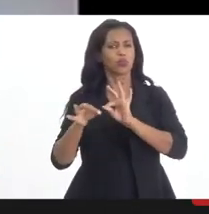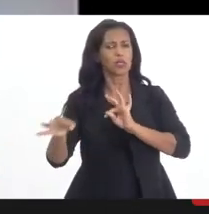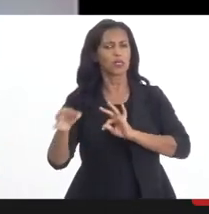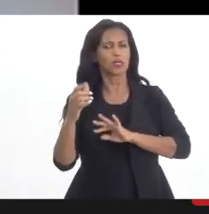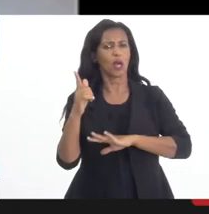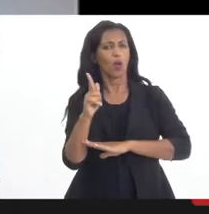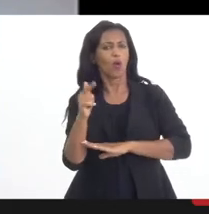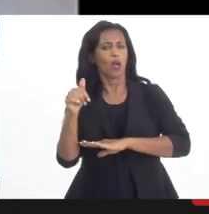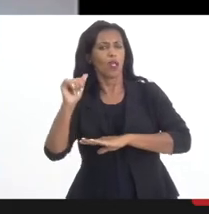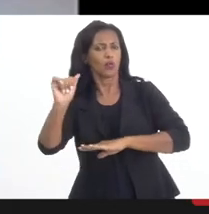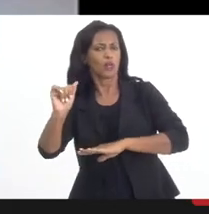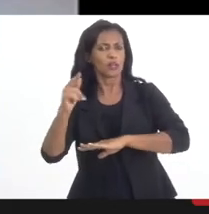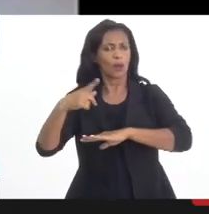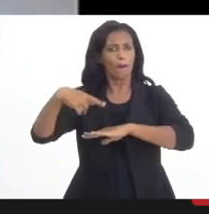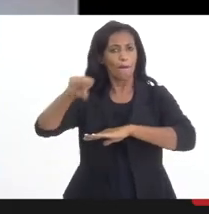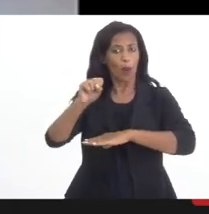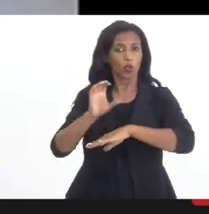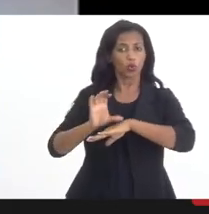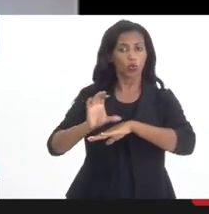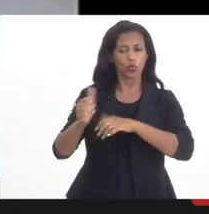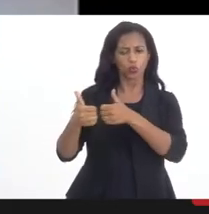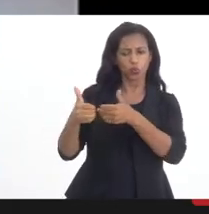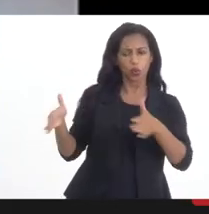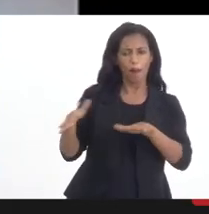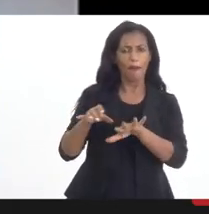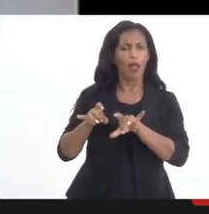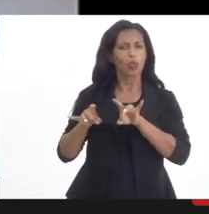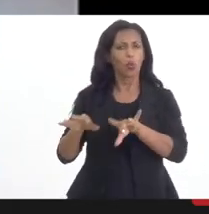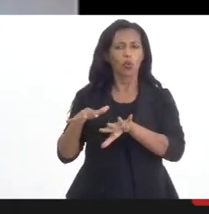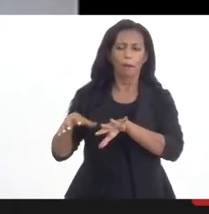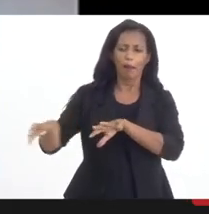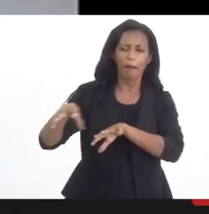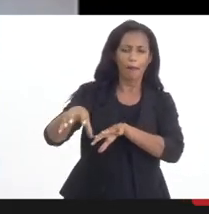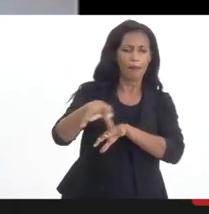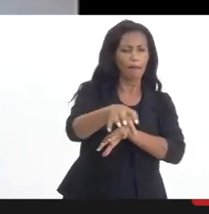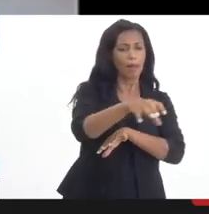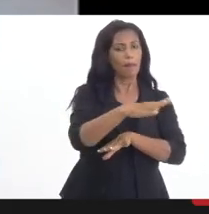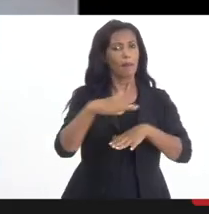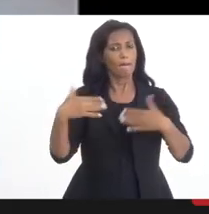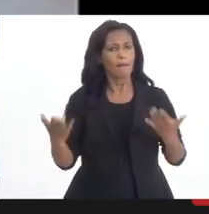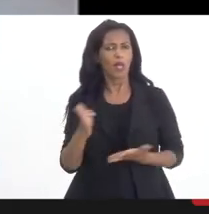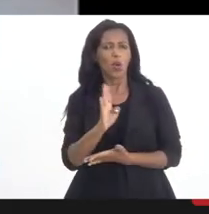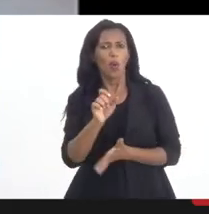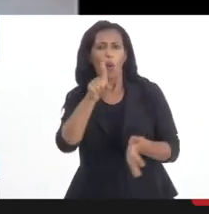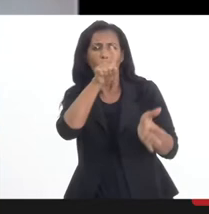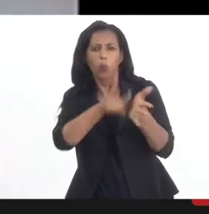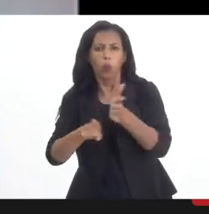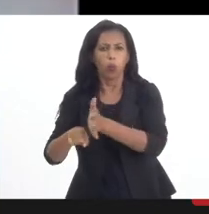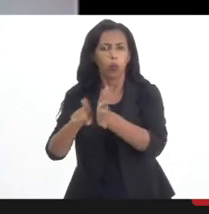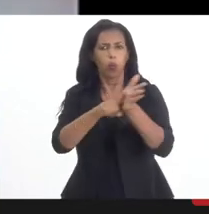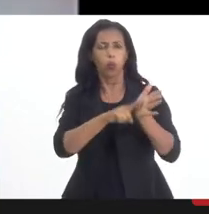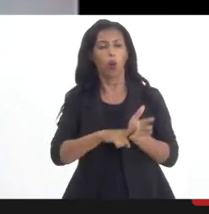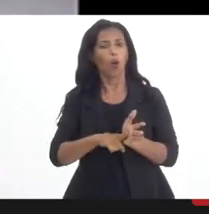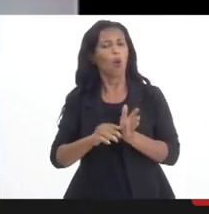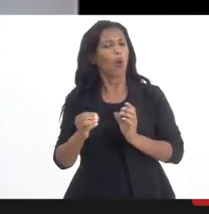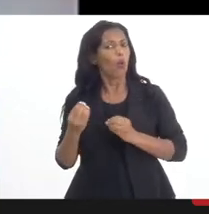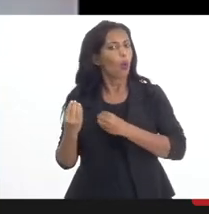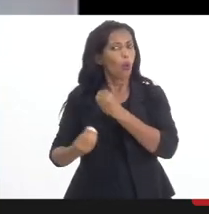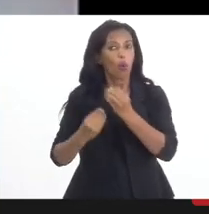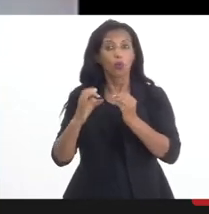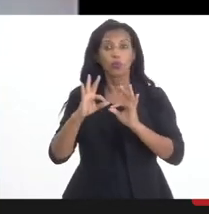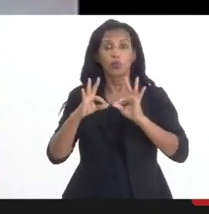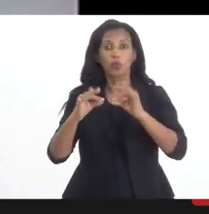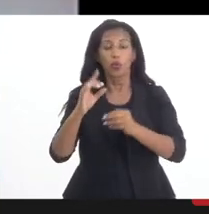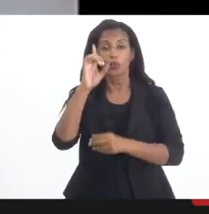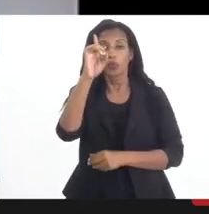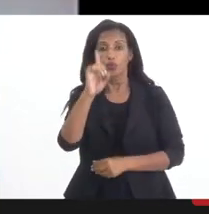graduação, pós-graduação e cursos abertos para toda a comunidade, bem como bolsas, entre todos os outros